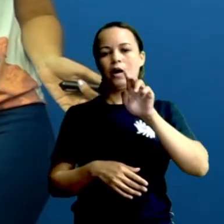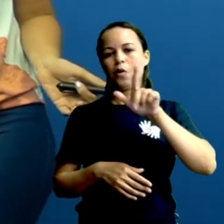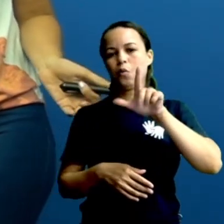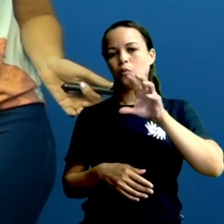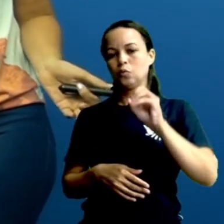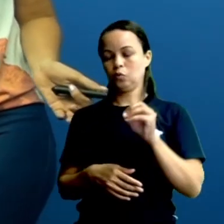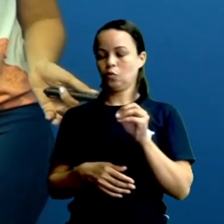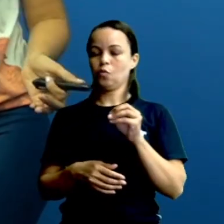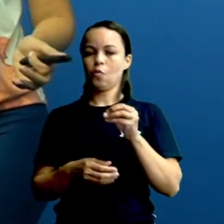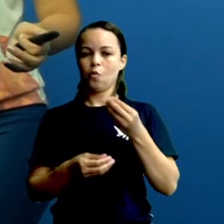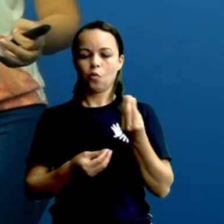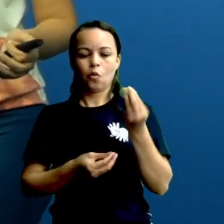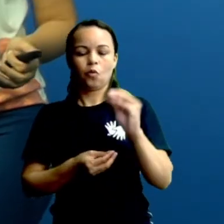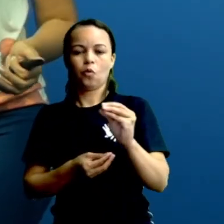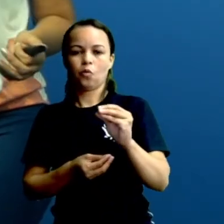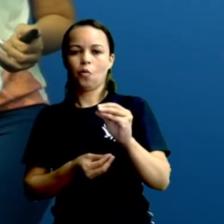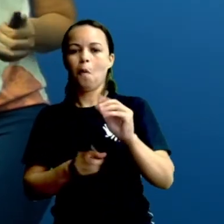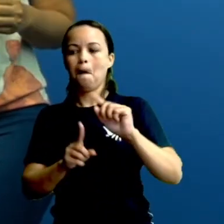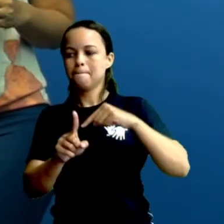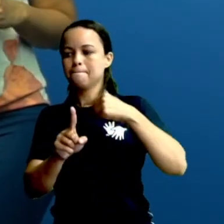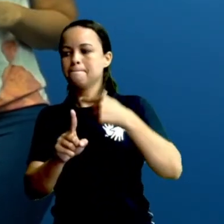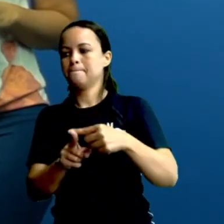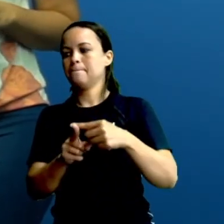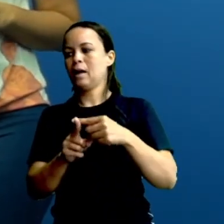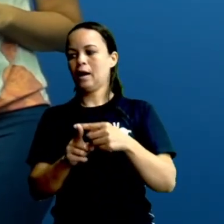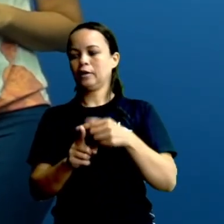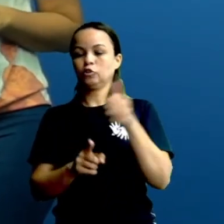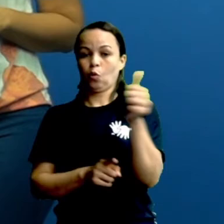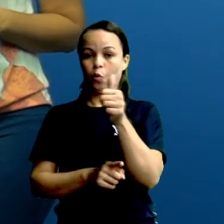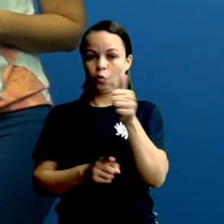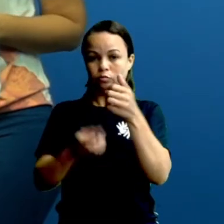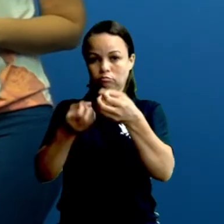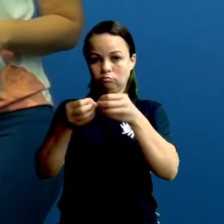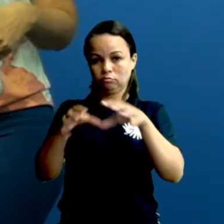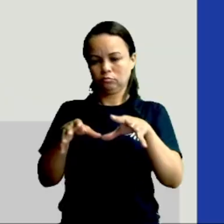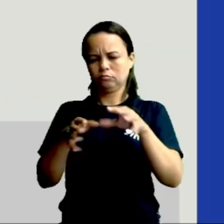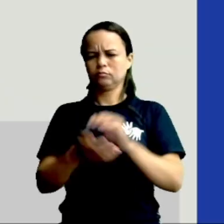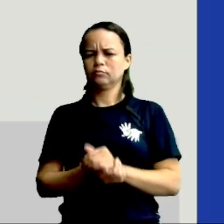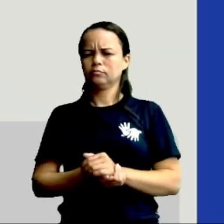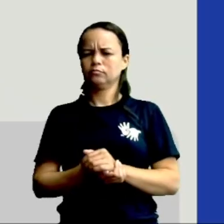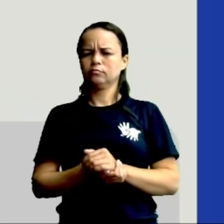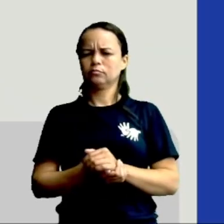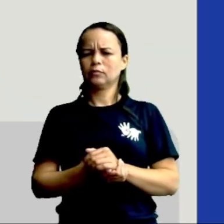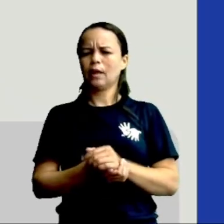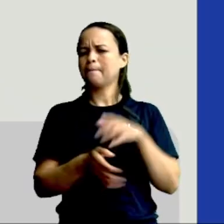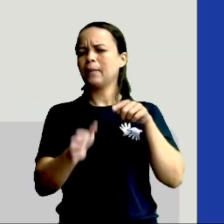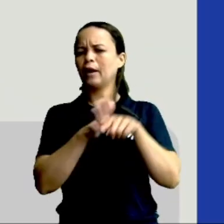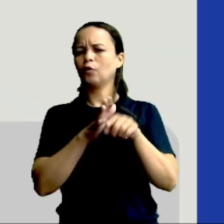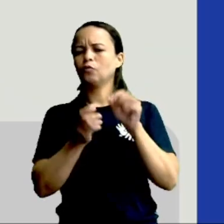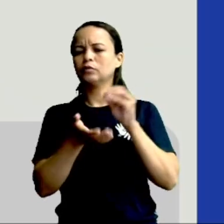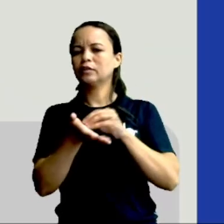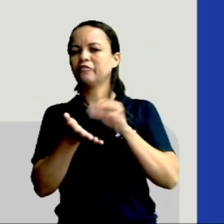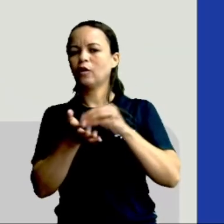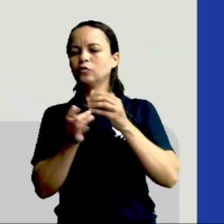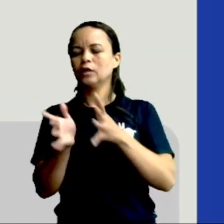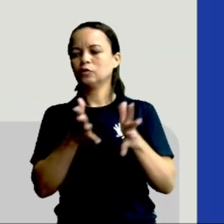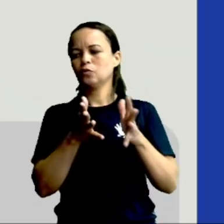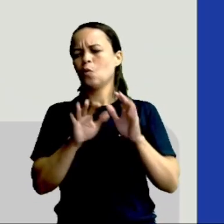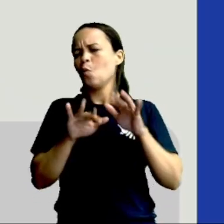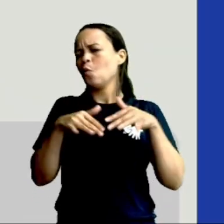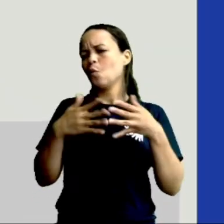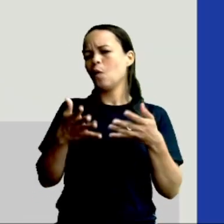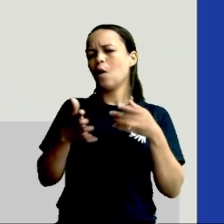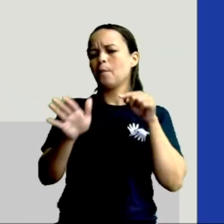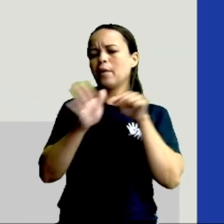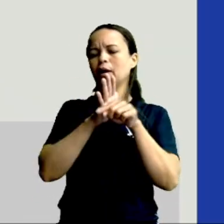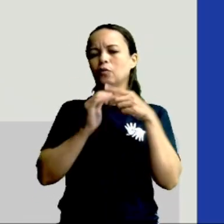faltando a pergunta. 2 segundinhos aí para você pensar nessa pergunta. Qual pergunta que pode ser para